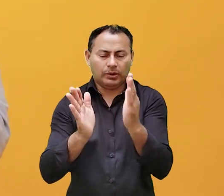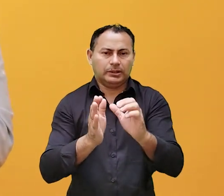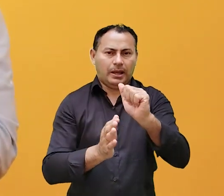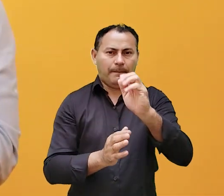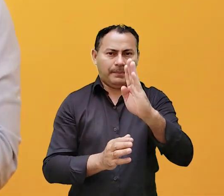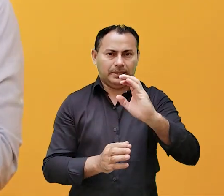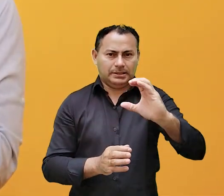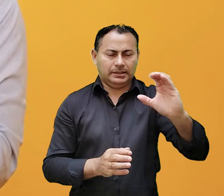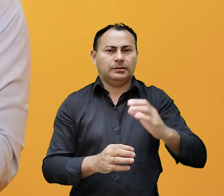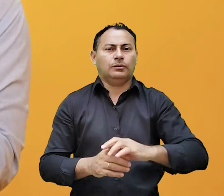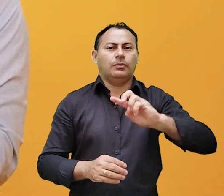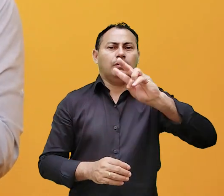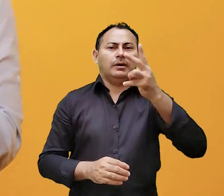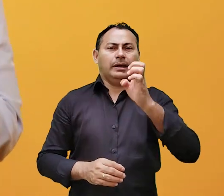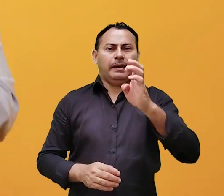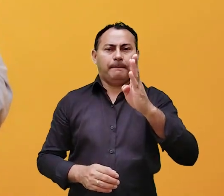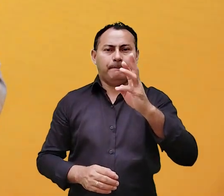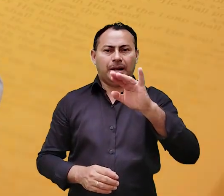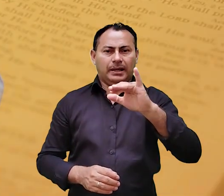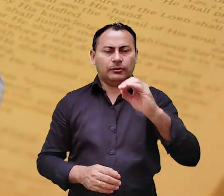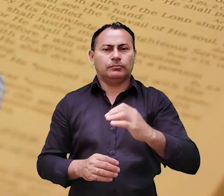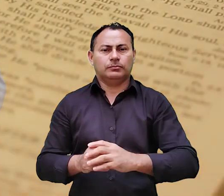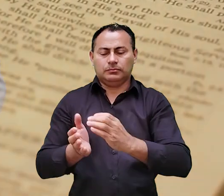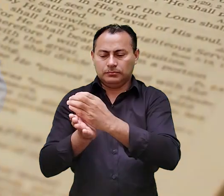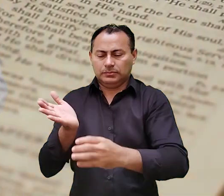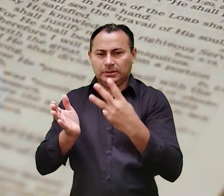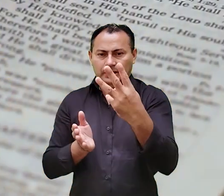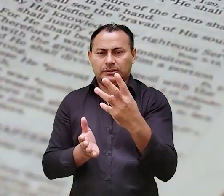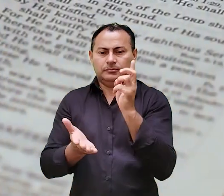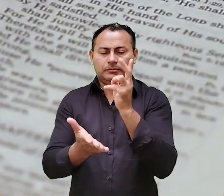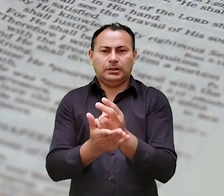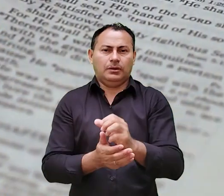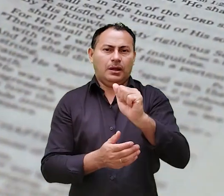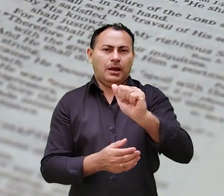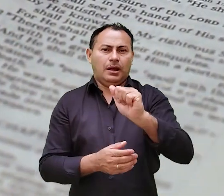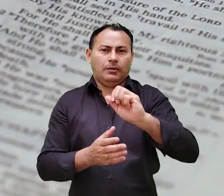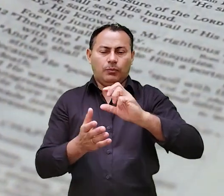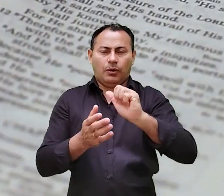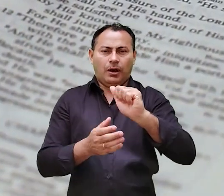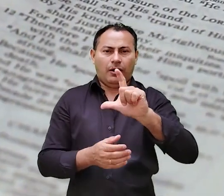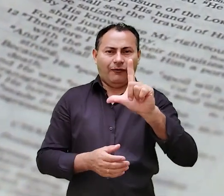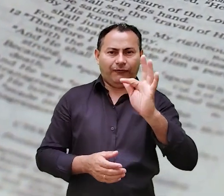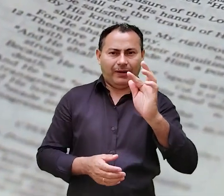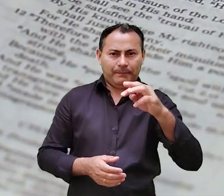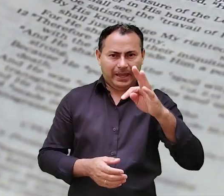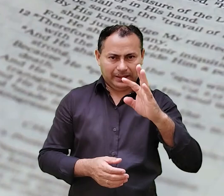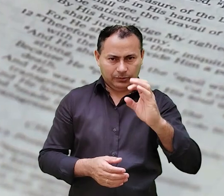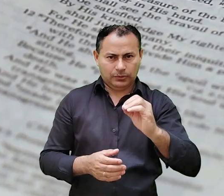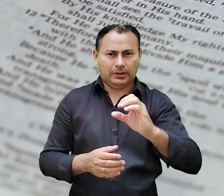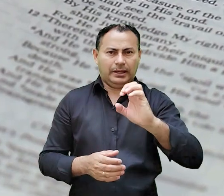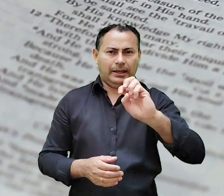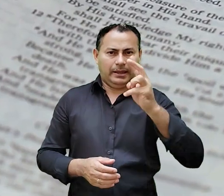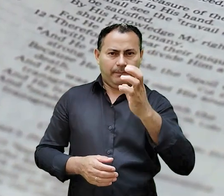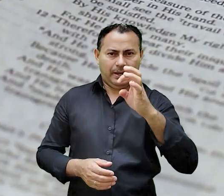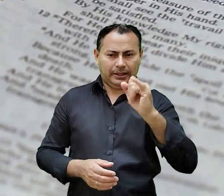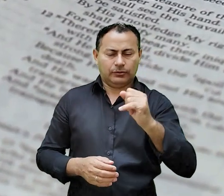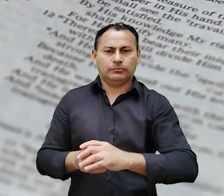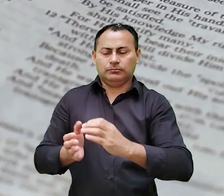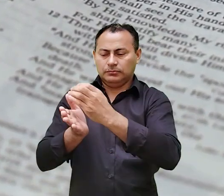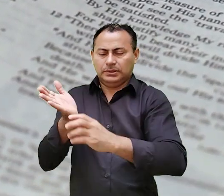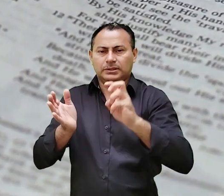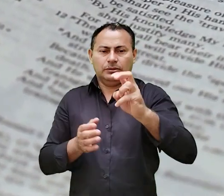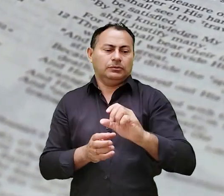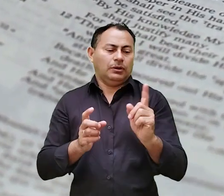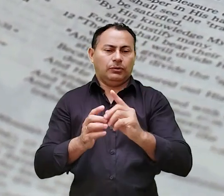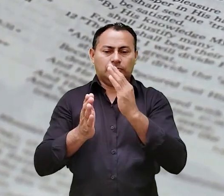em ordem alfabética no hebraico. O capítulo 3 passa 3 vezes pelo alfabeto hebraico. O capítulo 5 não é